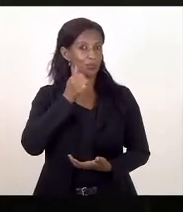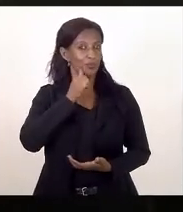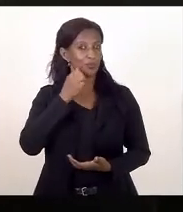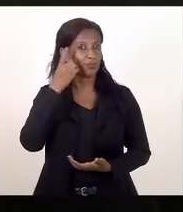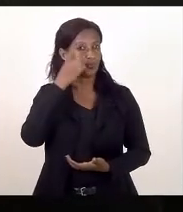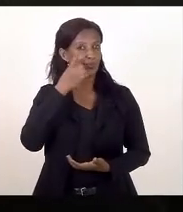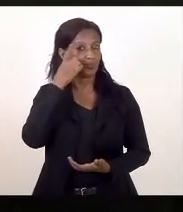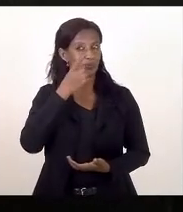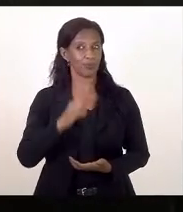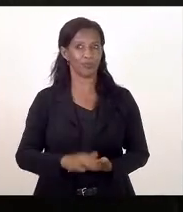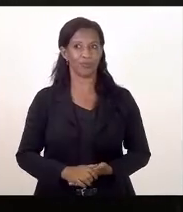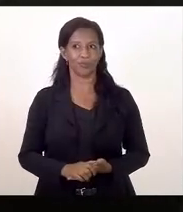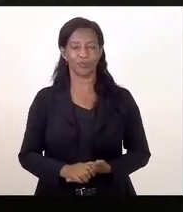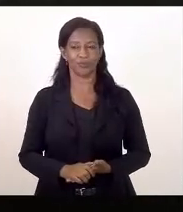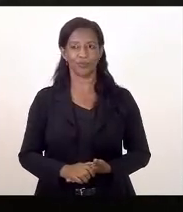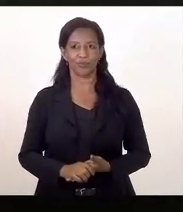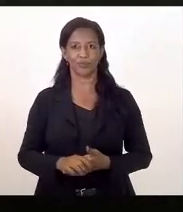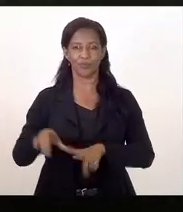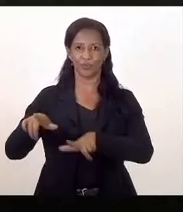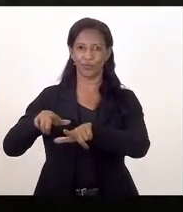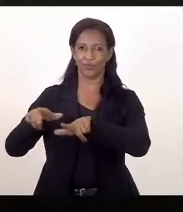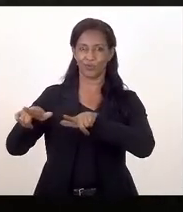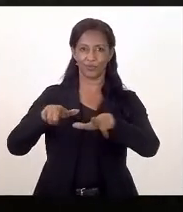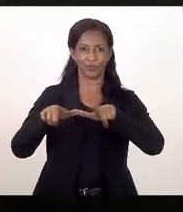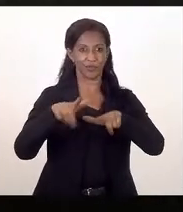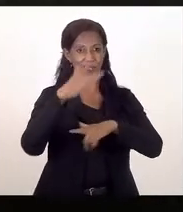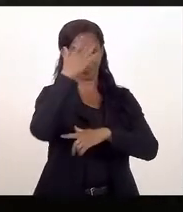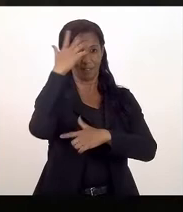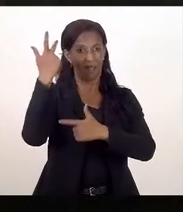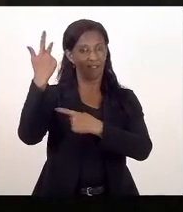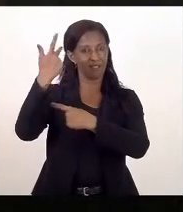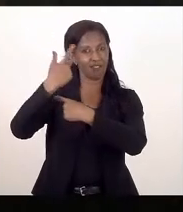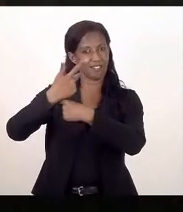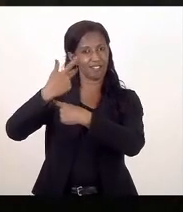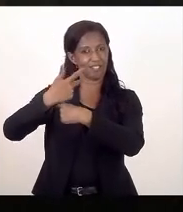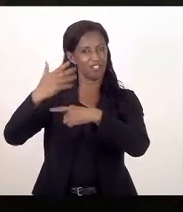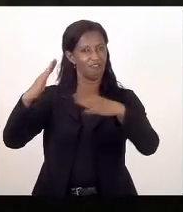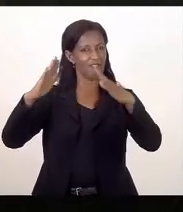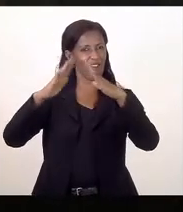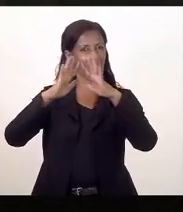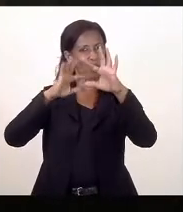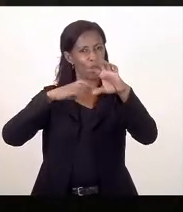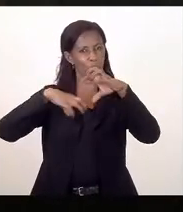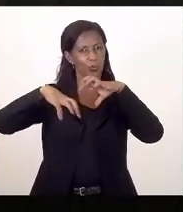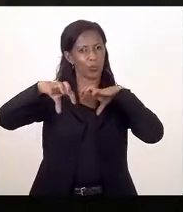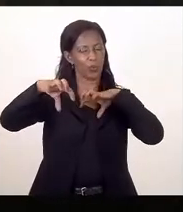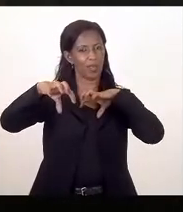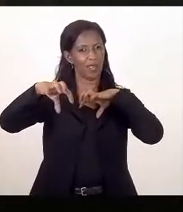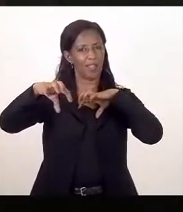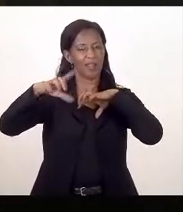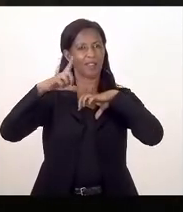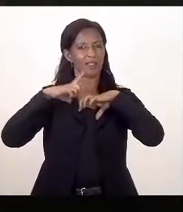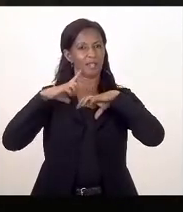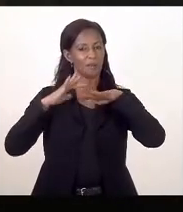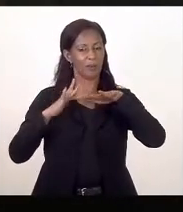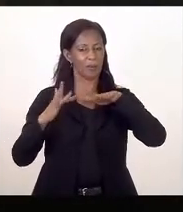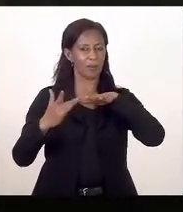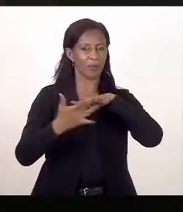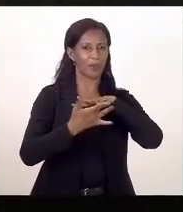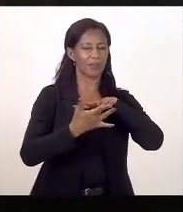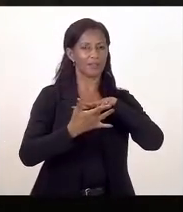servidores, aqueles que nos assistem pela TV Alegre e aqueles que nos acompanham pelas redes sociais.